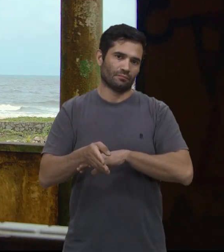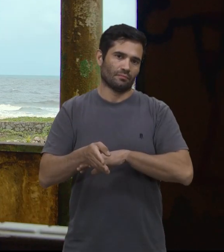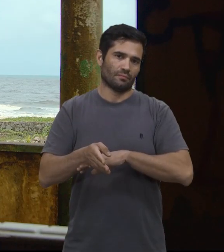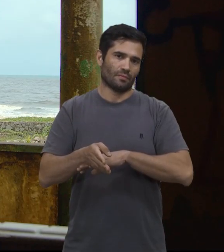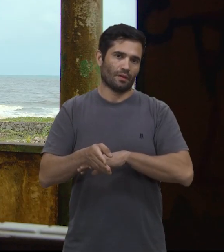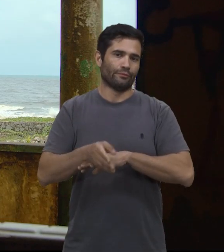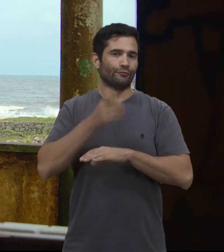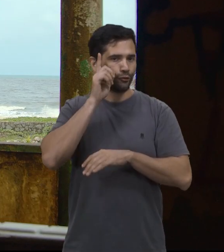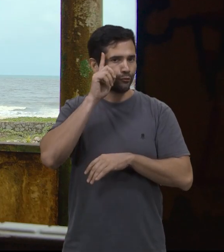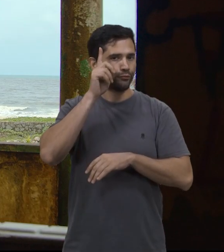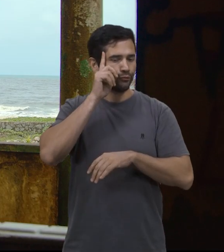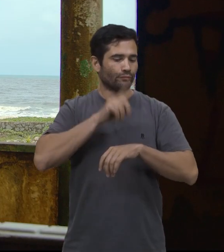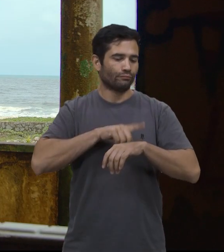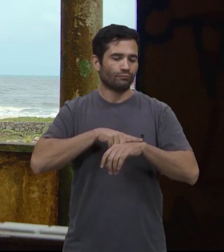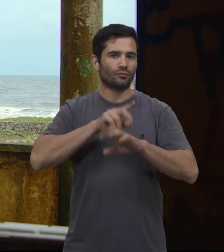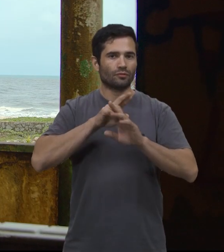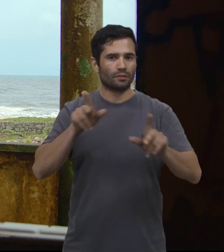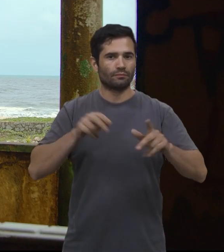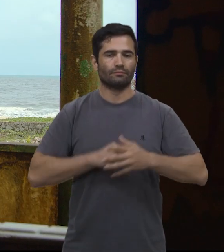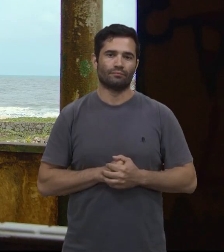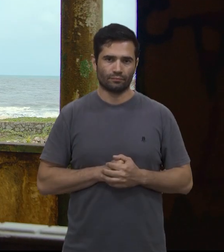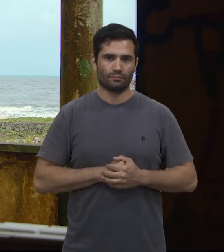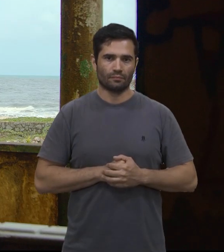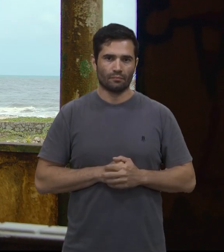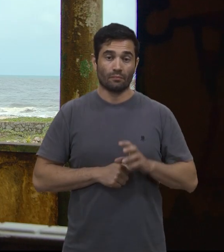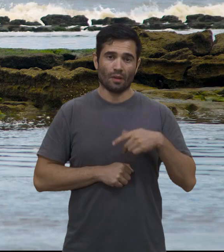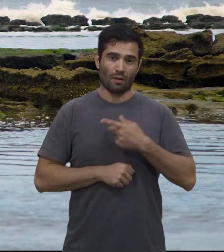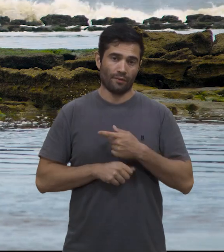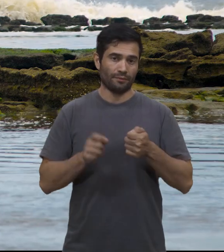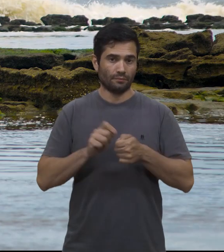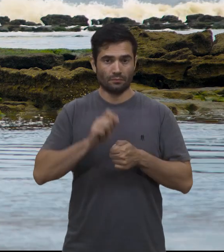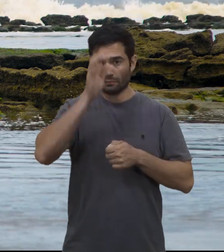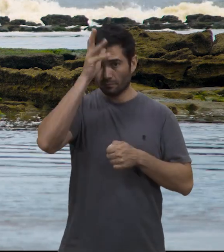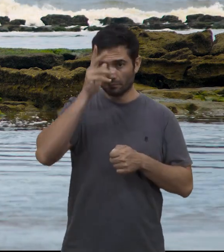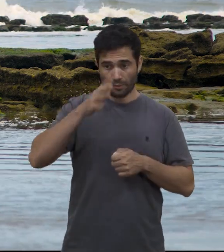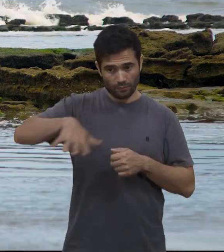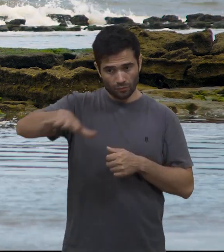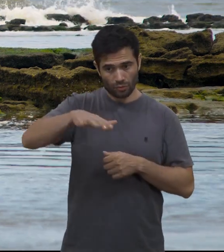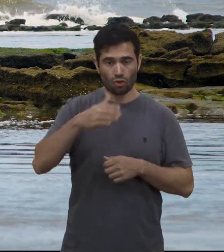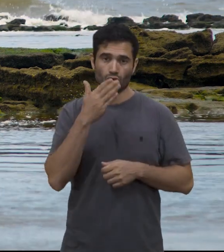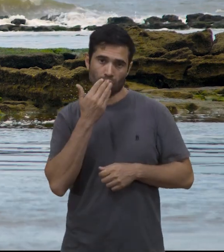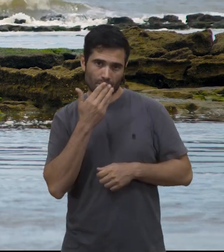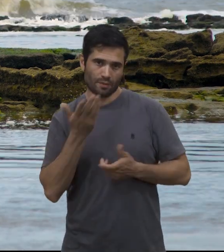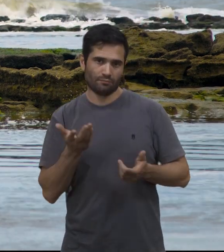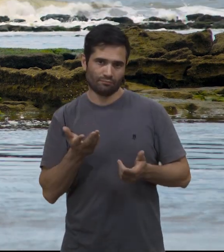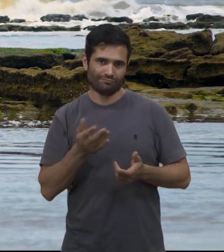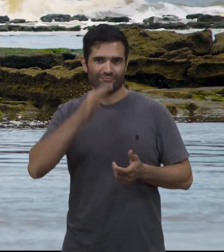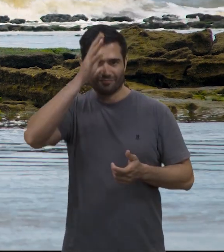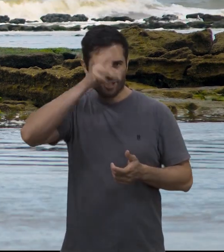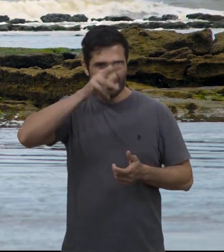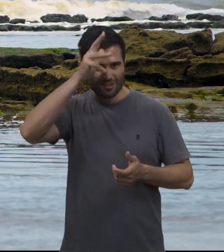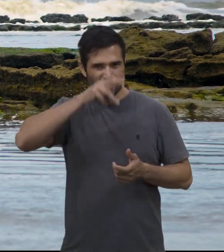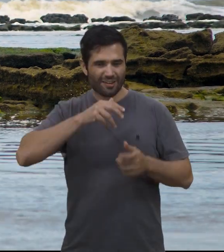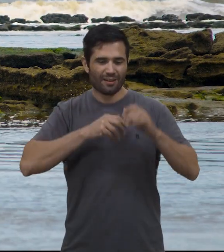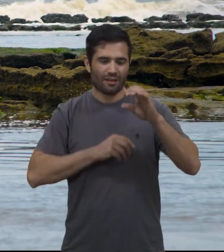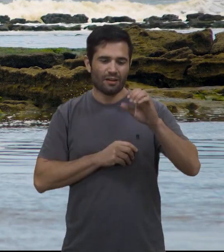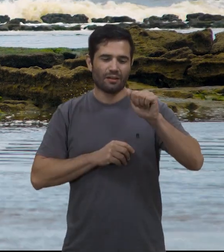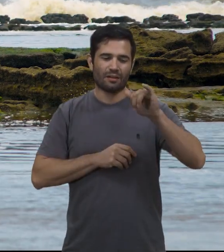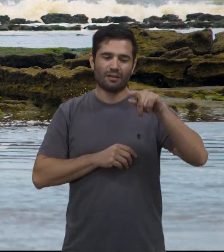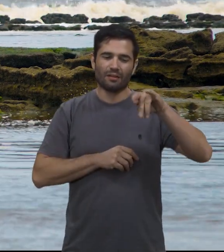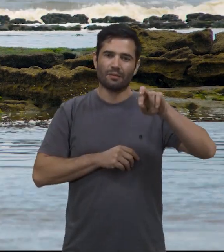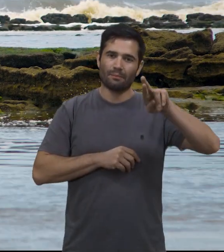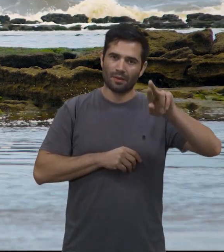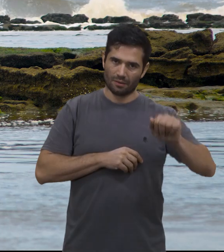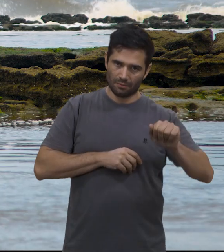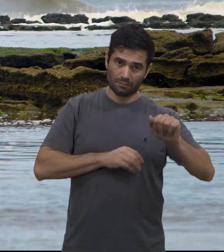dia era um horário diferente, cada semana. Fazendo frango para vocês almoçar. Aí a galinha caipira.